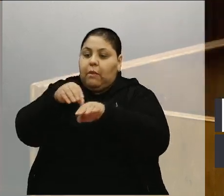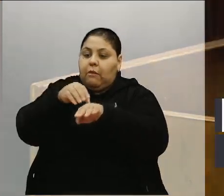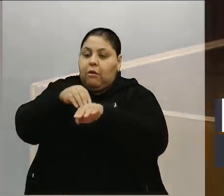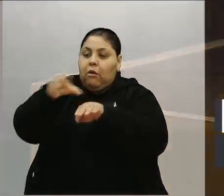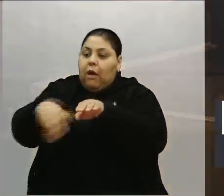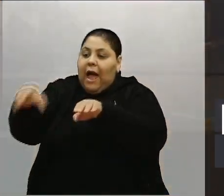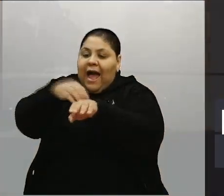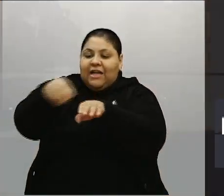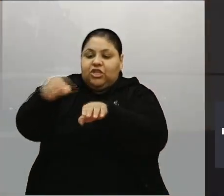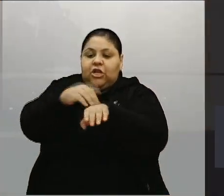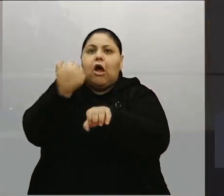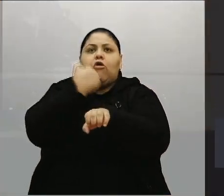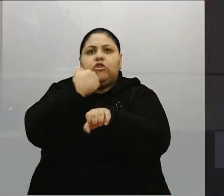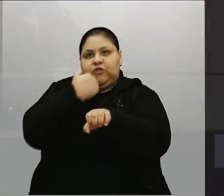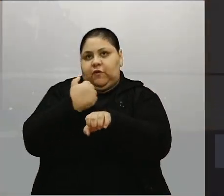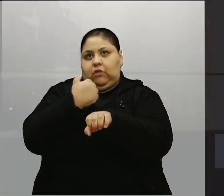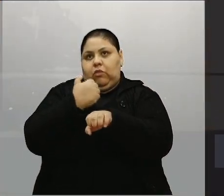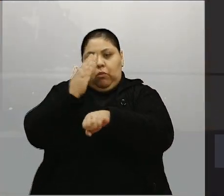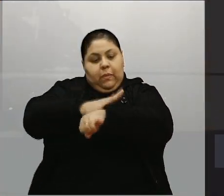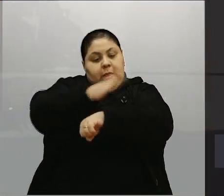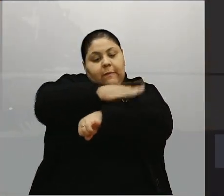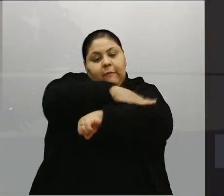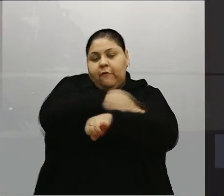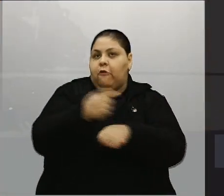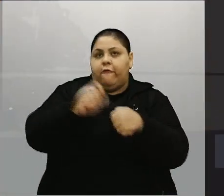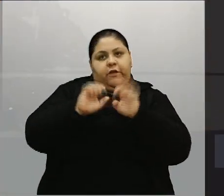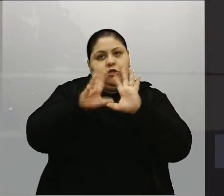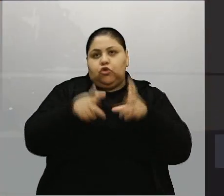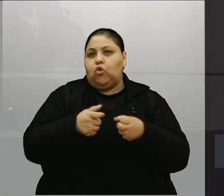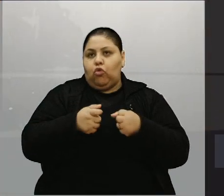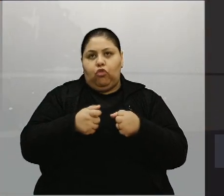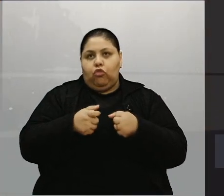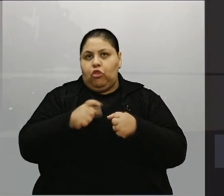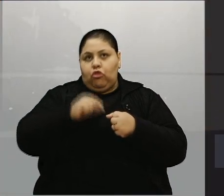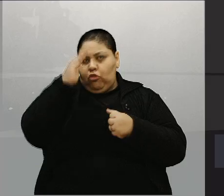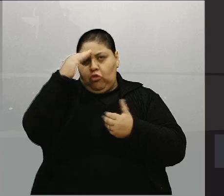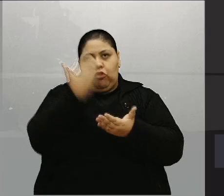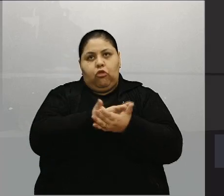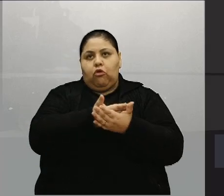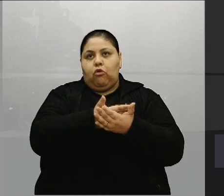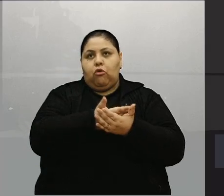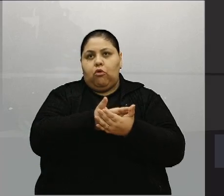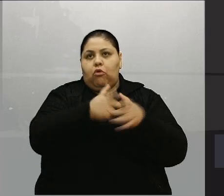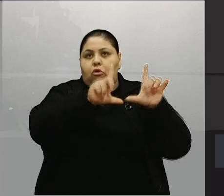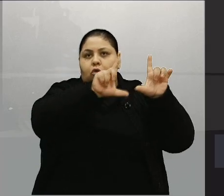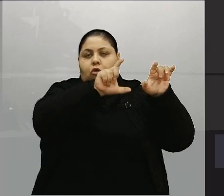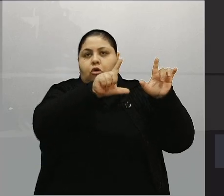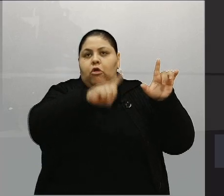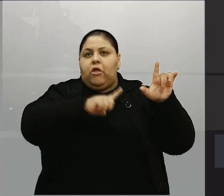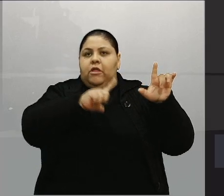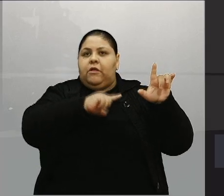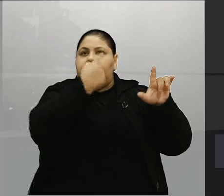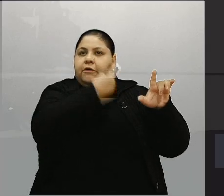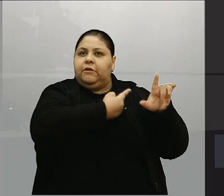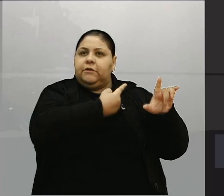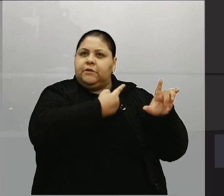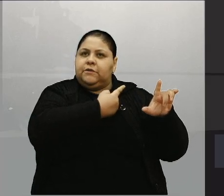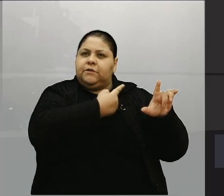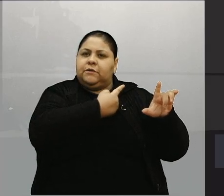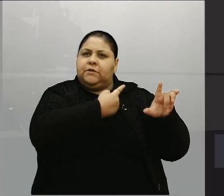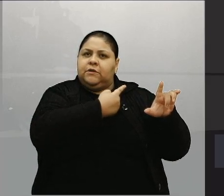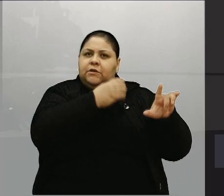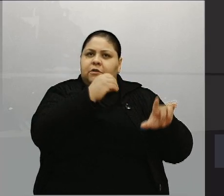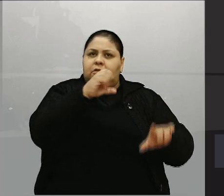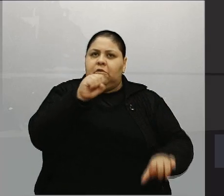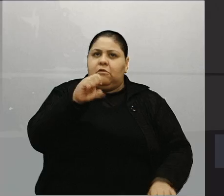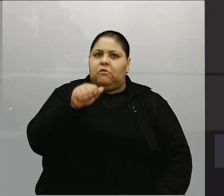buracos. Mas que façam todos. Inacreditável, pode ir passando as fotos aí que nós temos ali, ó, a Oscar Serafini, que eu não